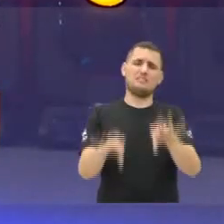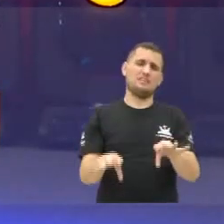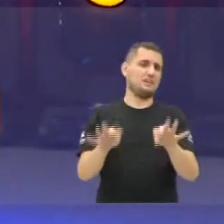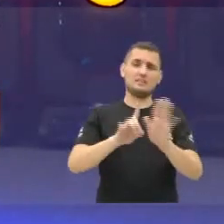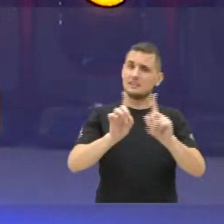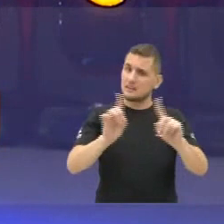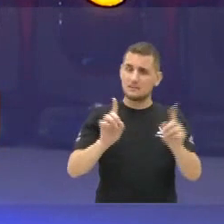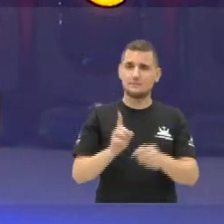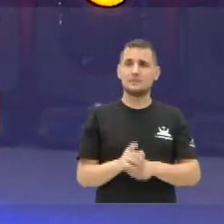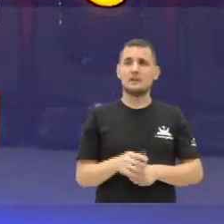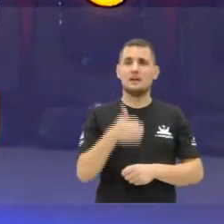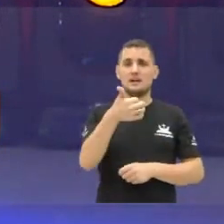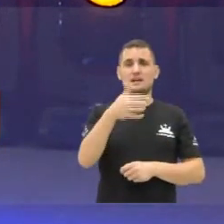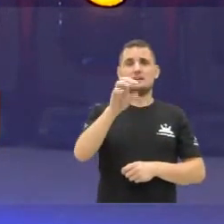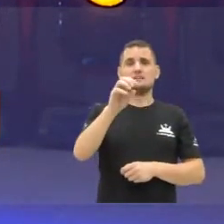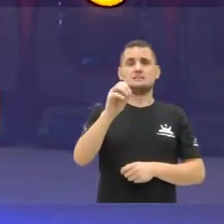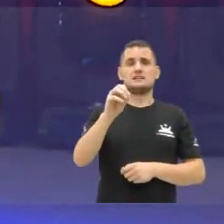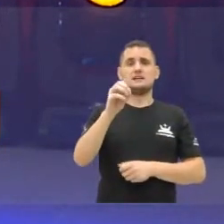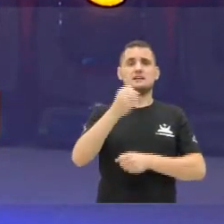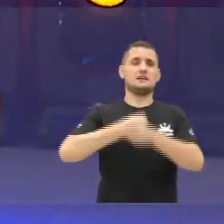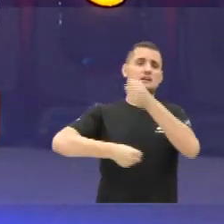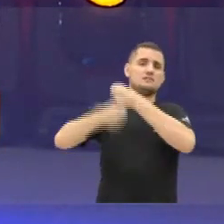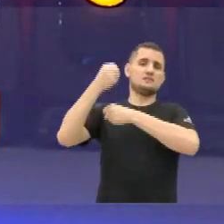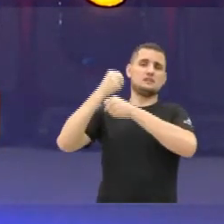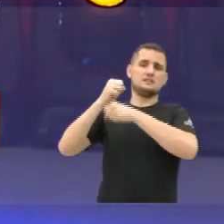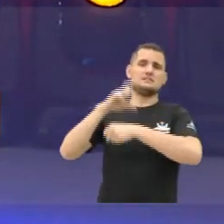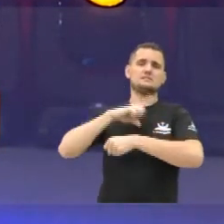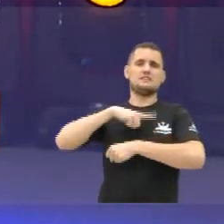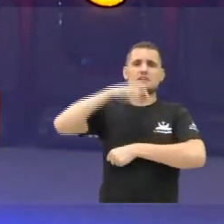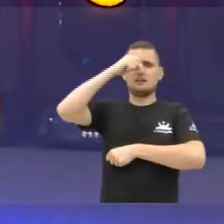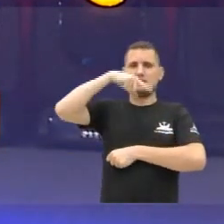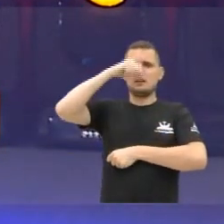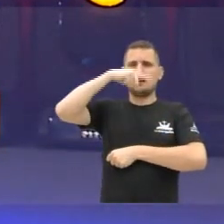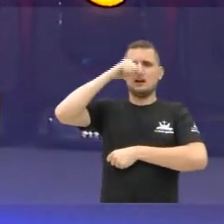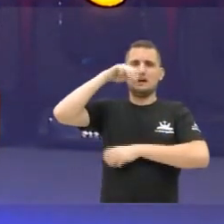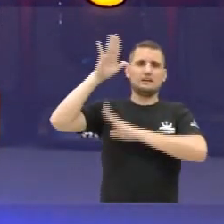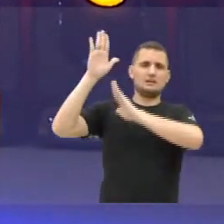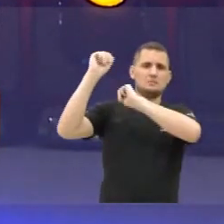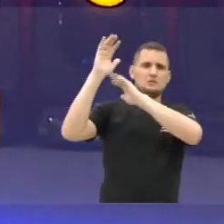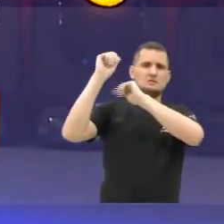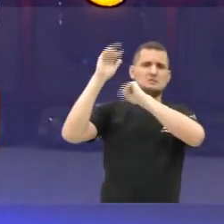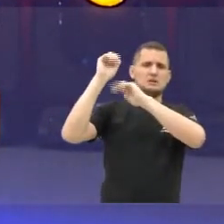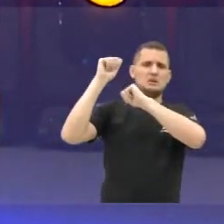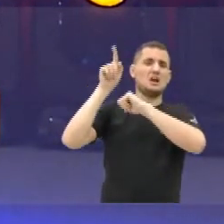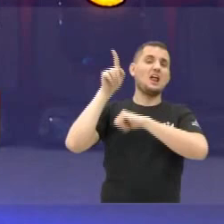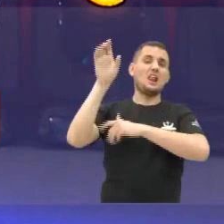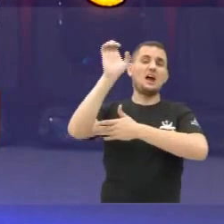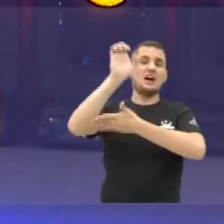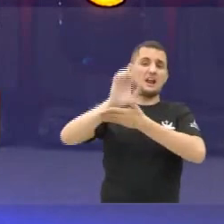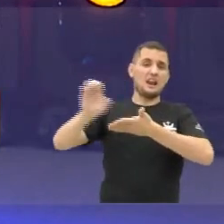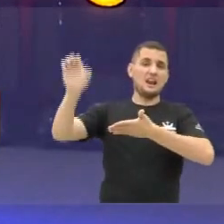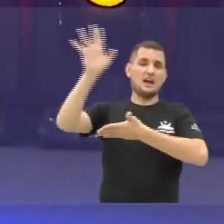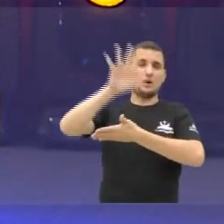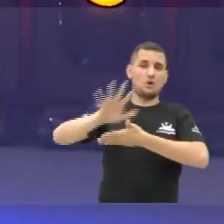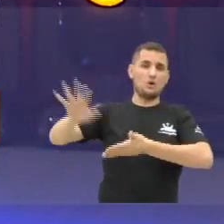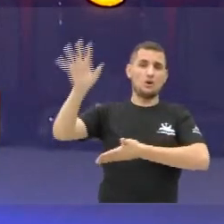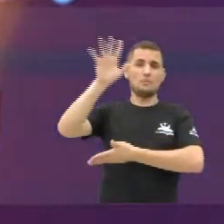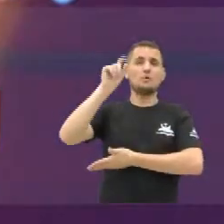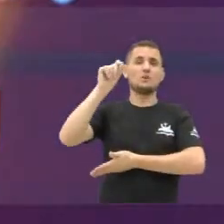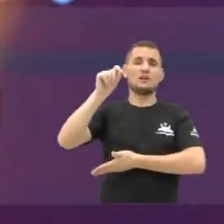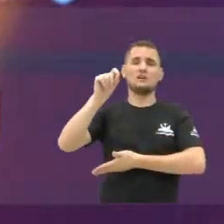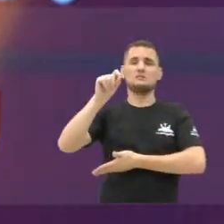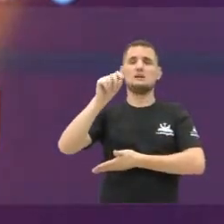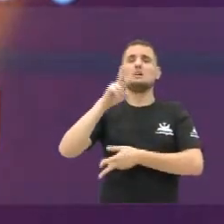Há 100 anos aconteceu a gripe espanhola, que só na Europa é uma população muito menor do que a de hoje.